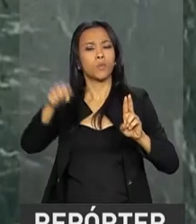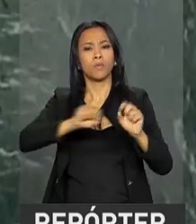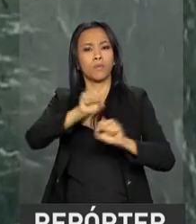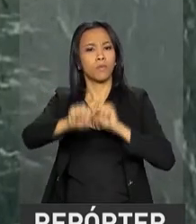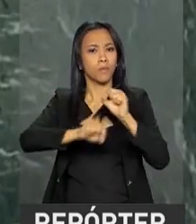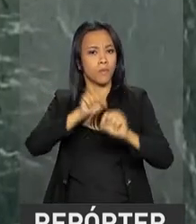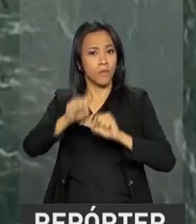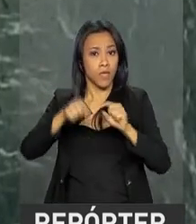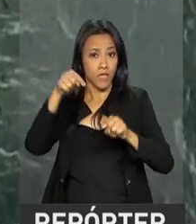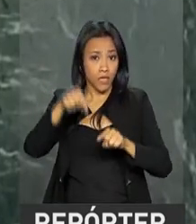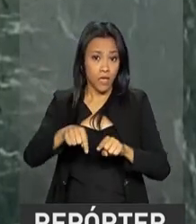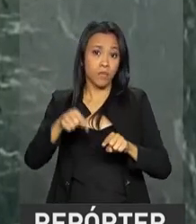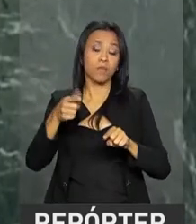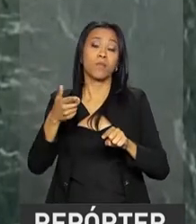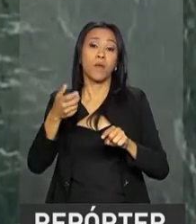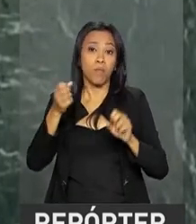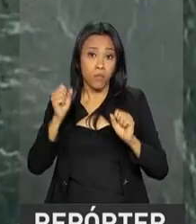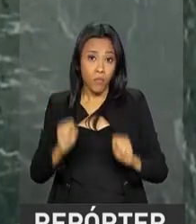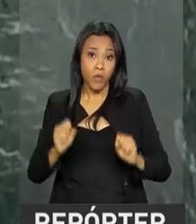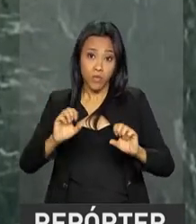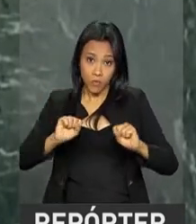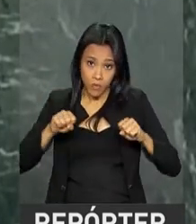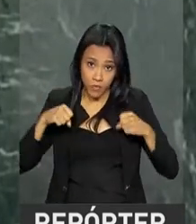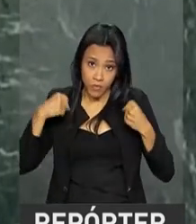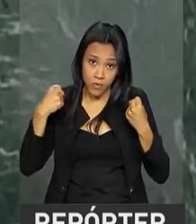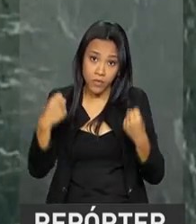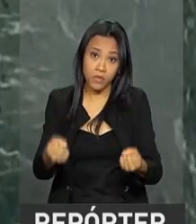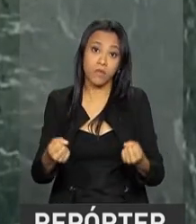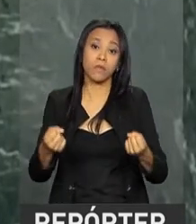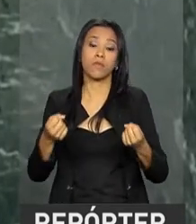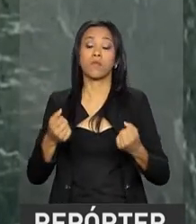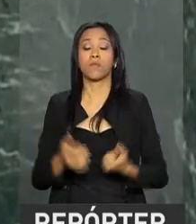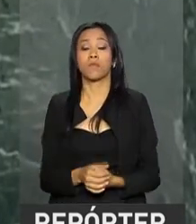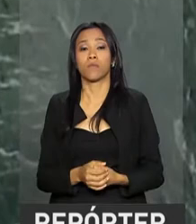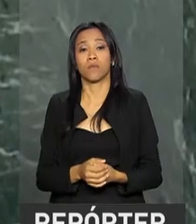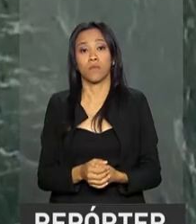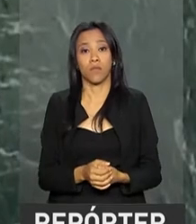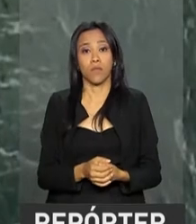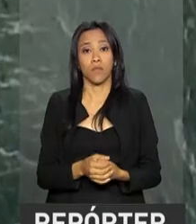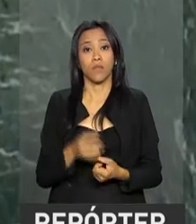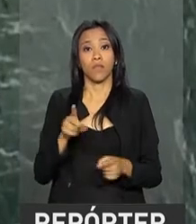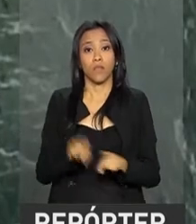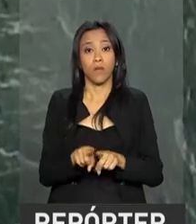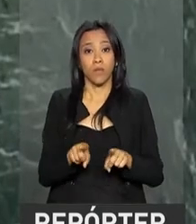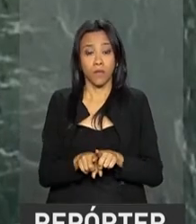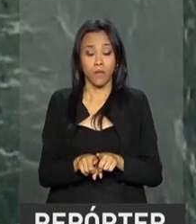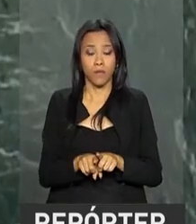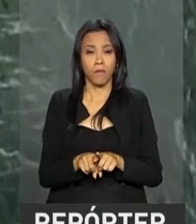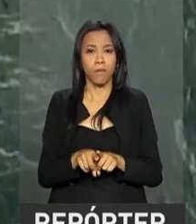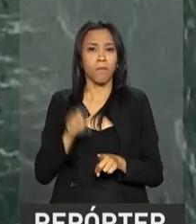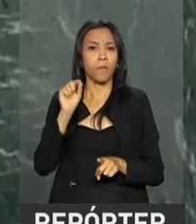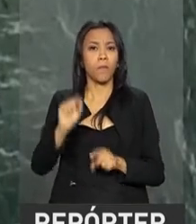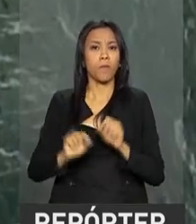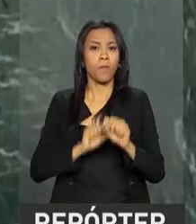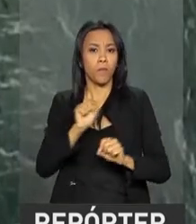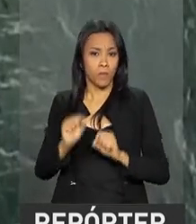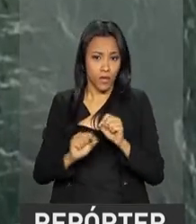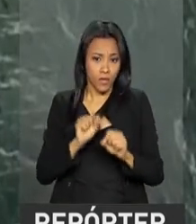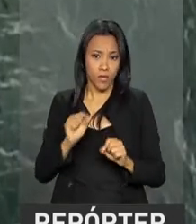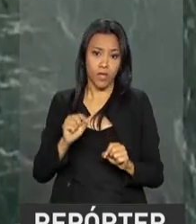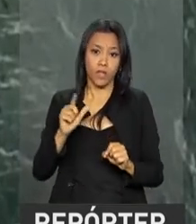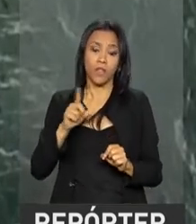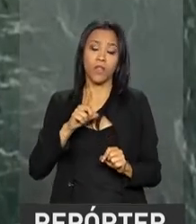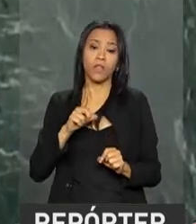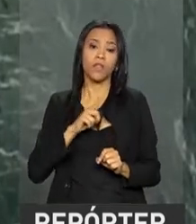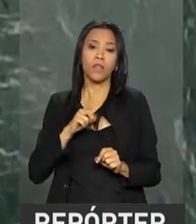mais legitimidade e eficácia. Não por outra razão, sustentamos, ao